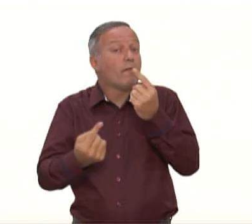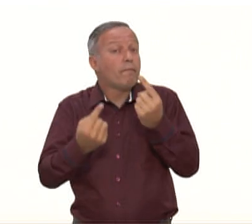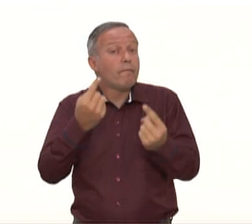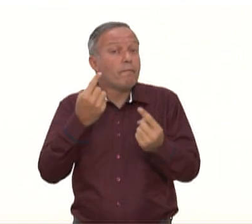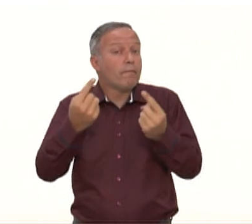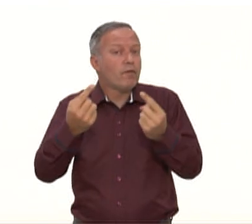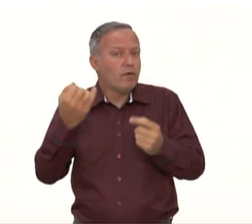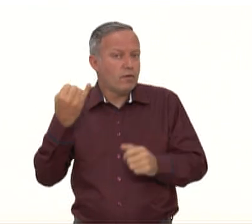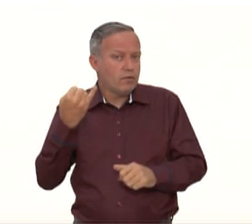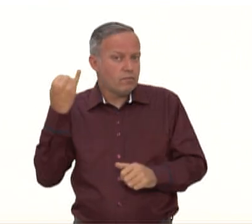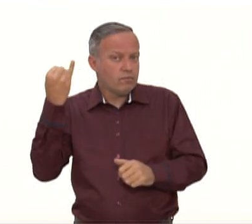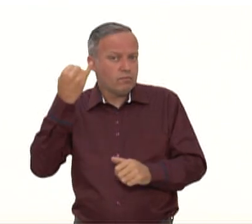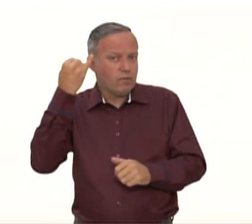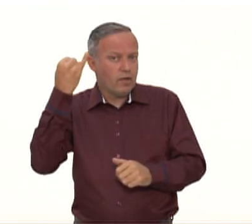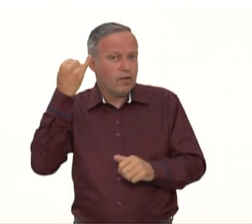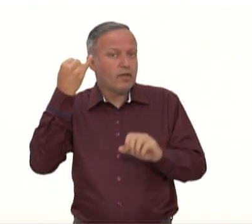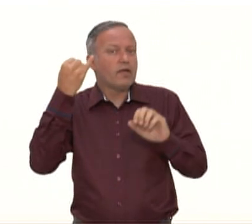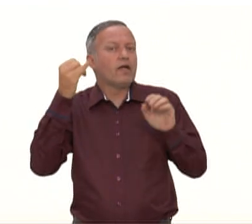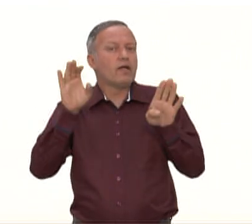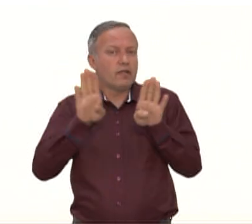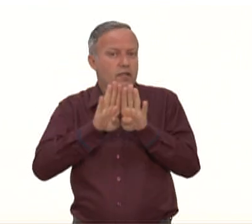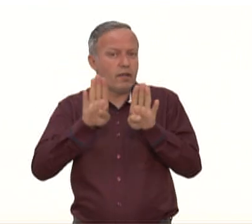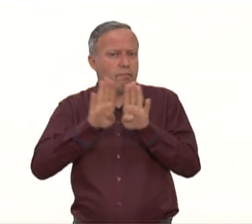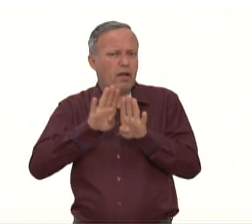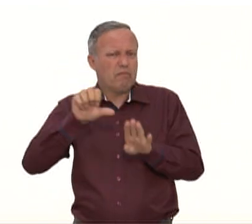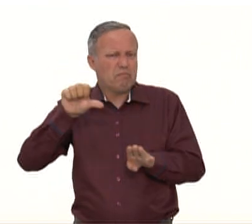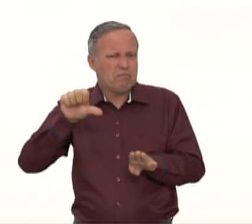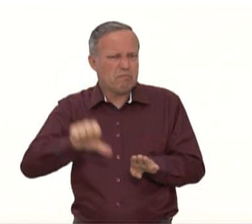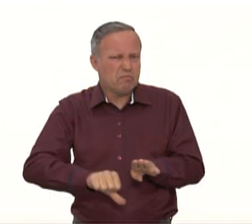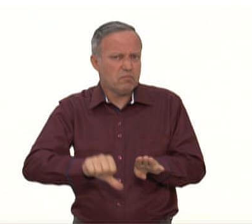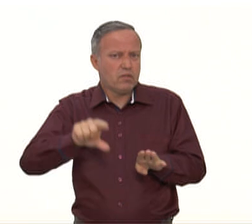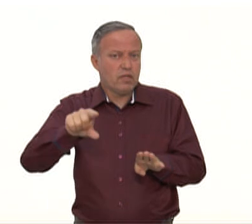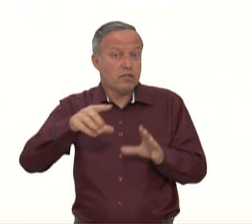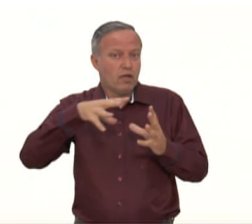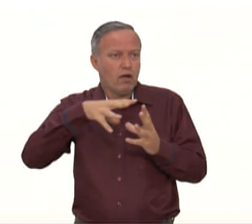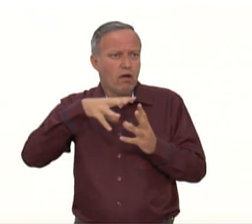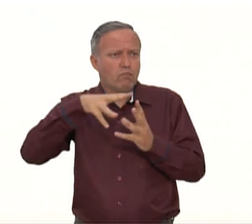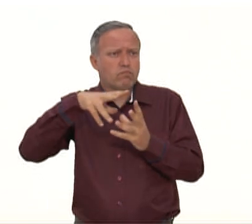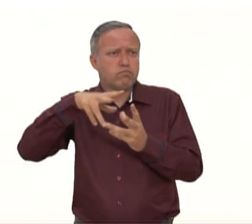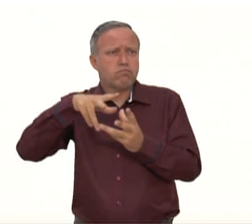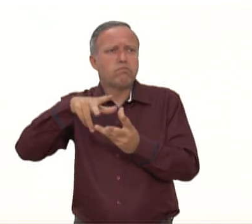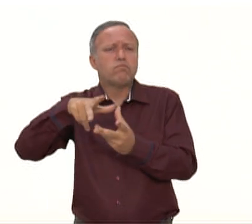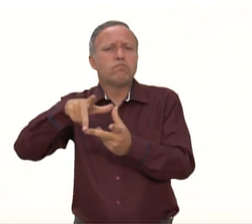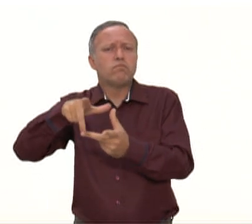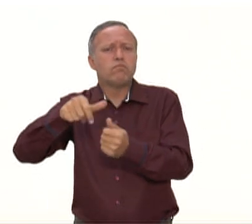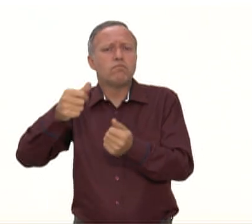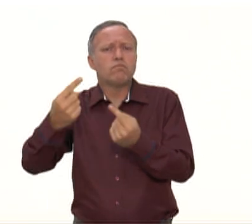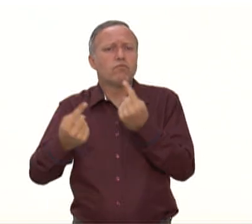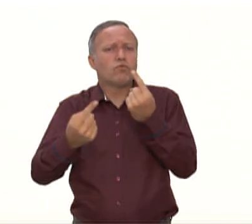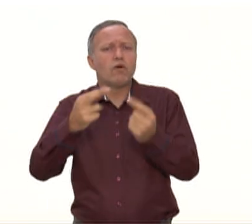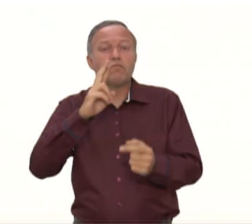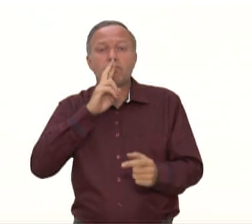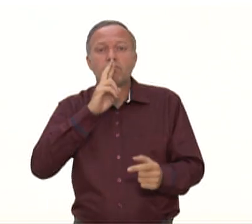as vantagens e desvantagens dessa mundialização? Então, agora você tem um tempo para responder.